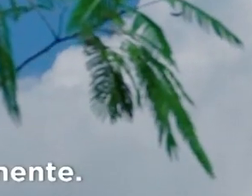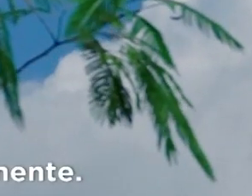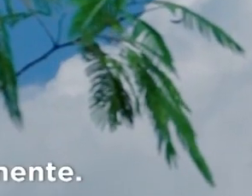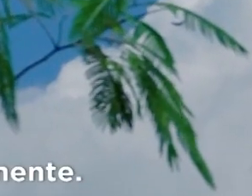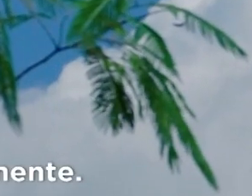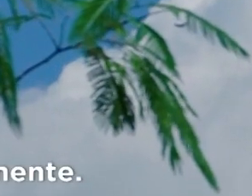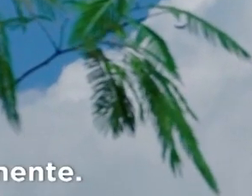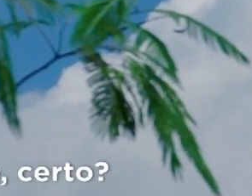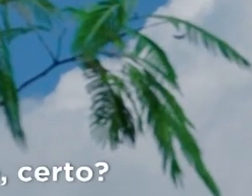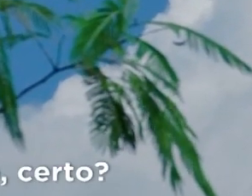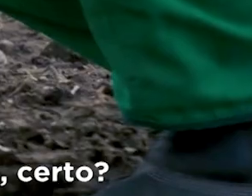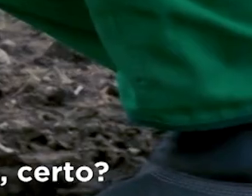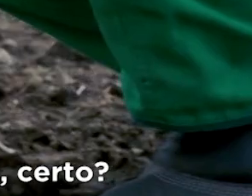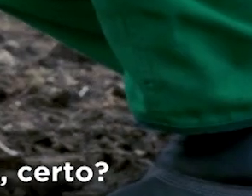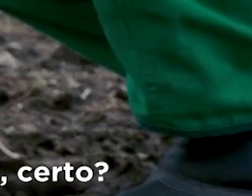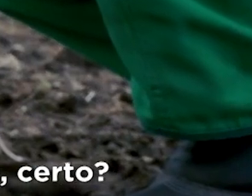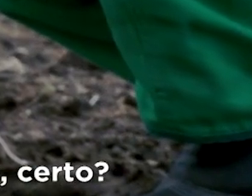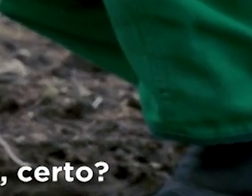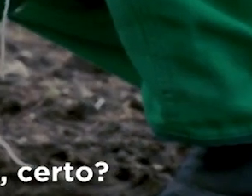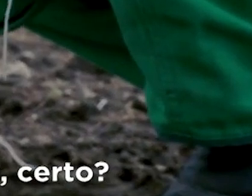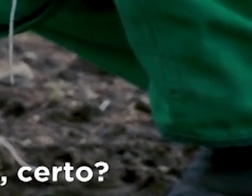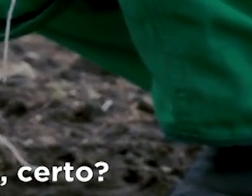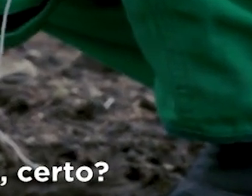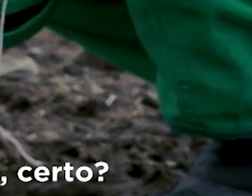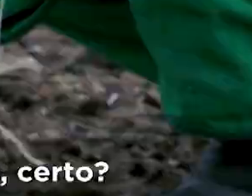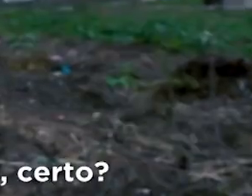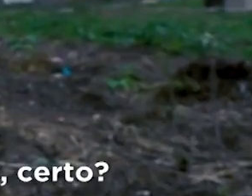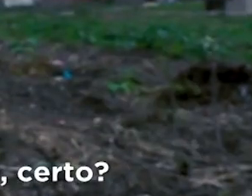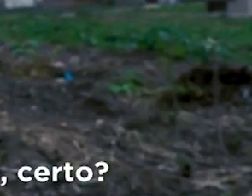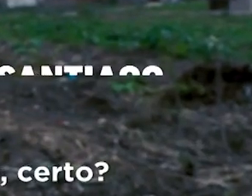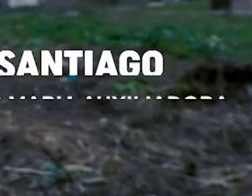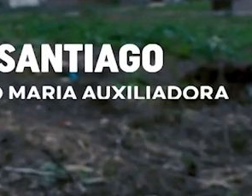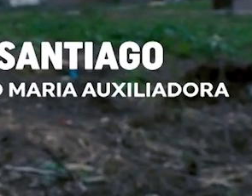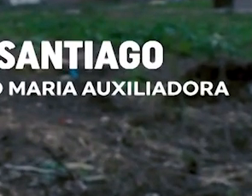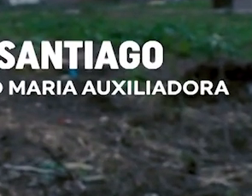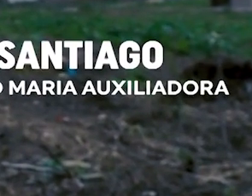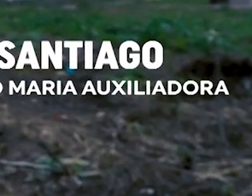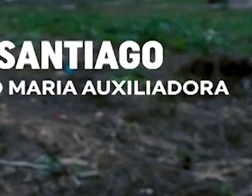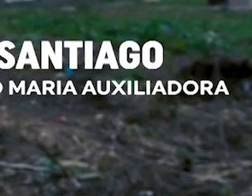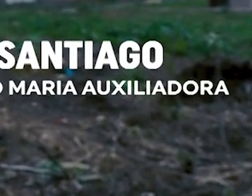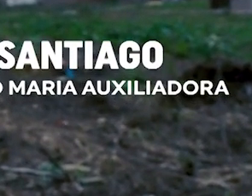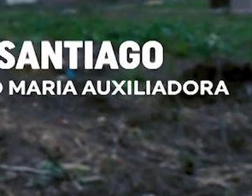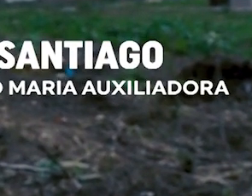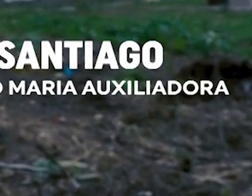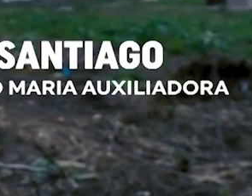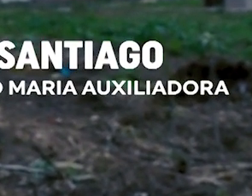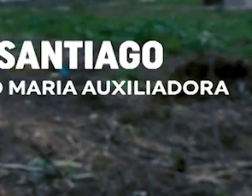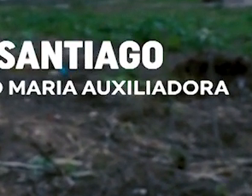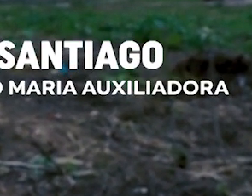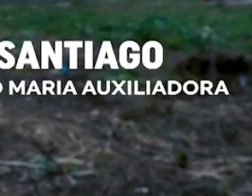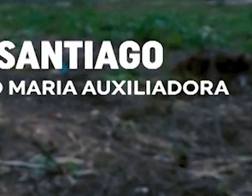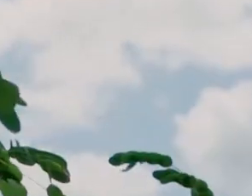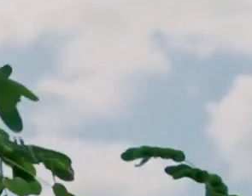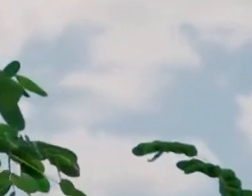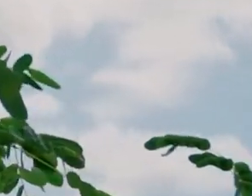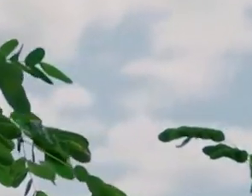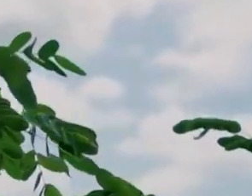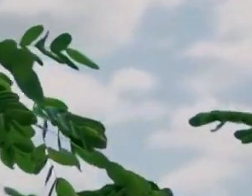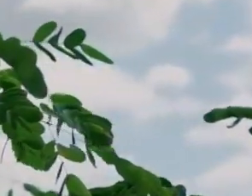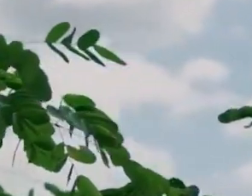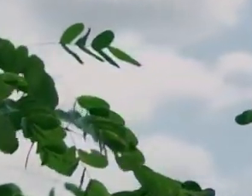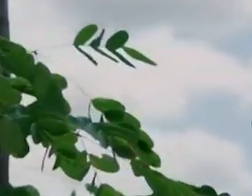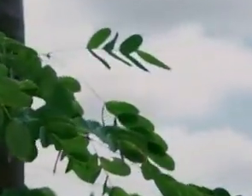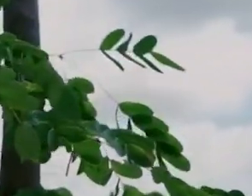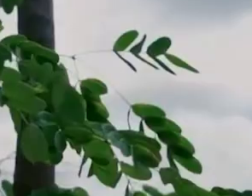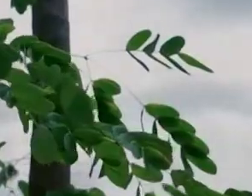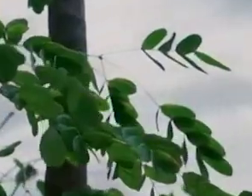dela futuramente. A gente está vendo que há um crescimento, certo, na área verde em Caruaru, onde a gente não existia antes, né?